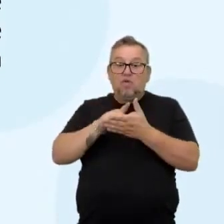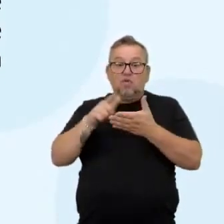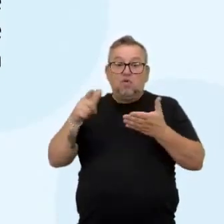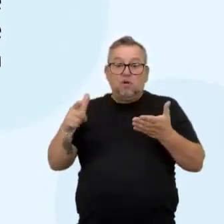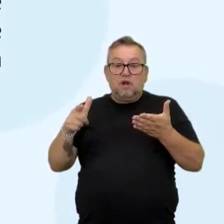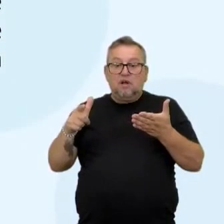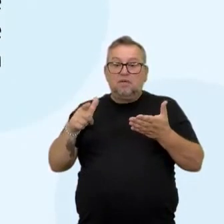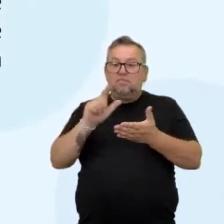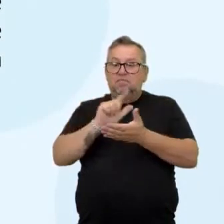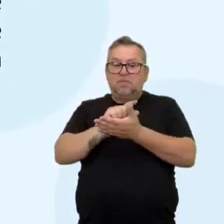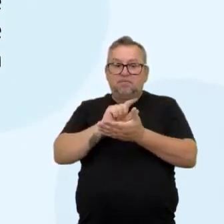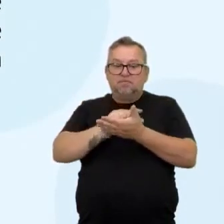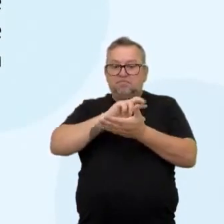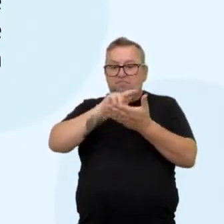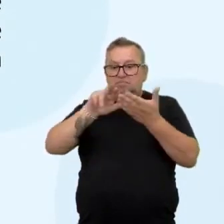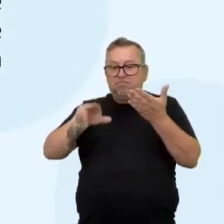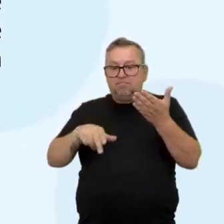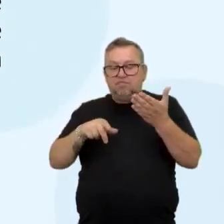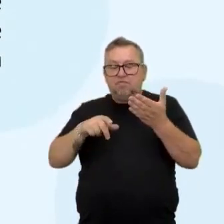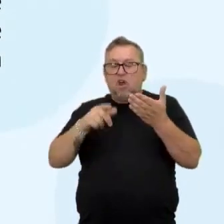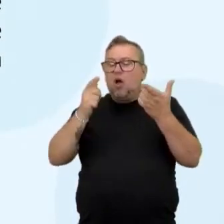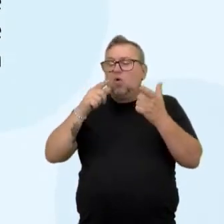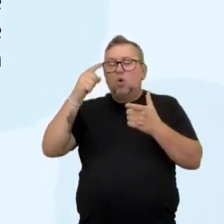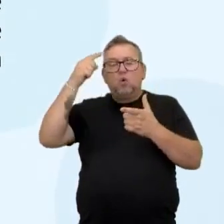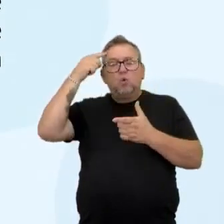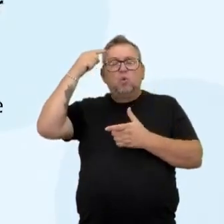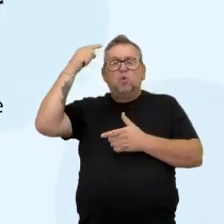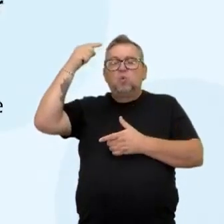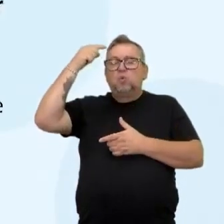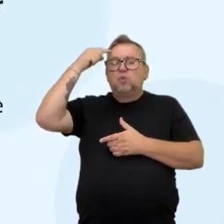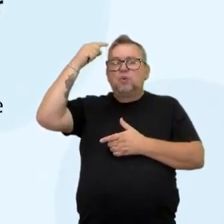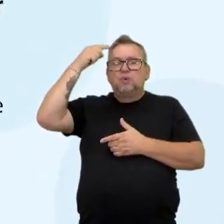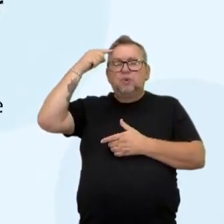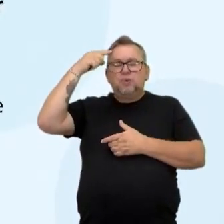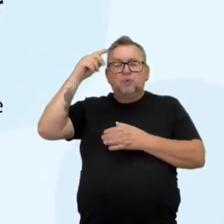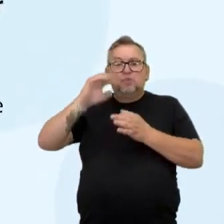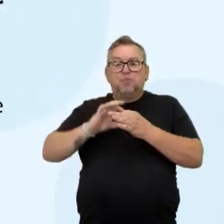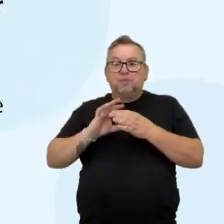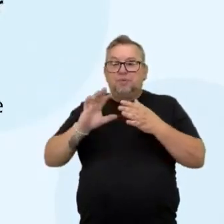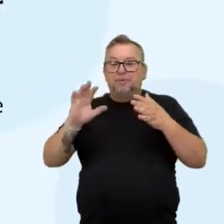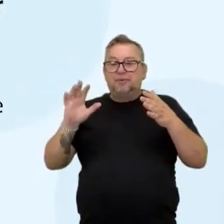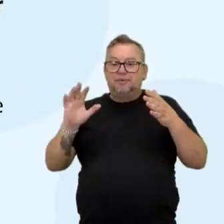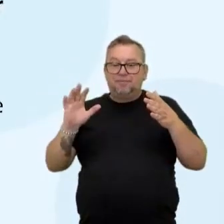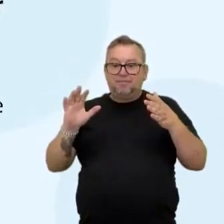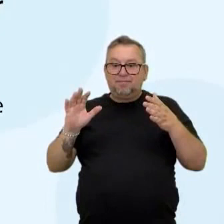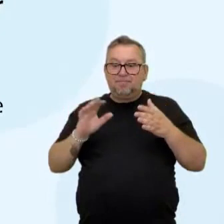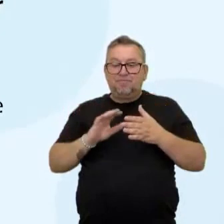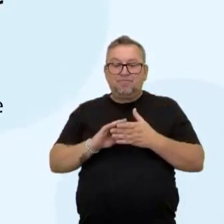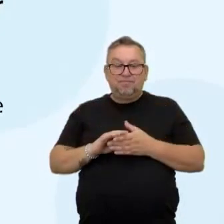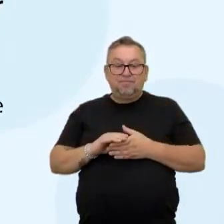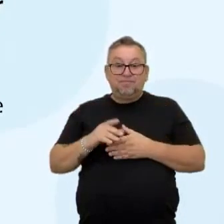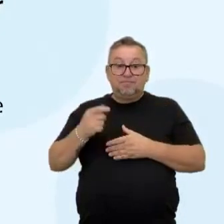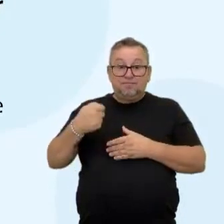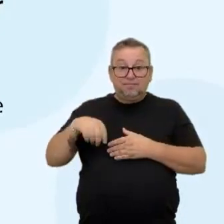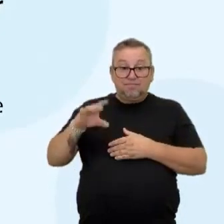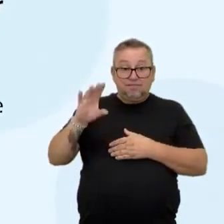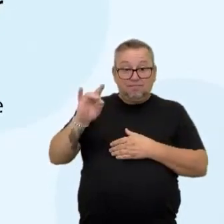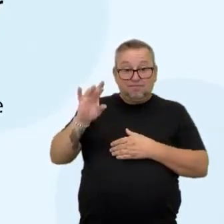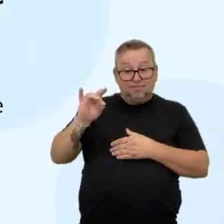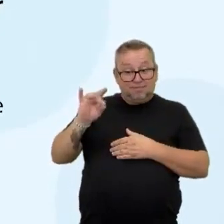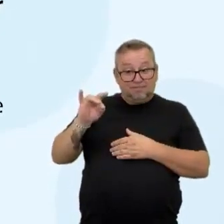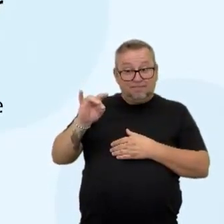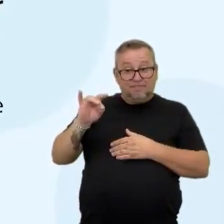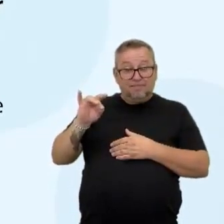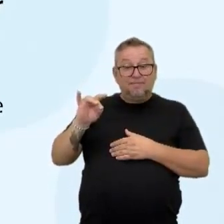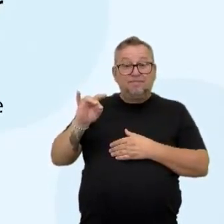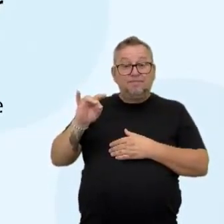de rascunho e até rolos grandes ou o que sua imaginação alcançar. Aí você precisa de cola. Aí